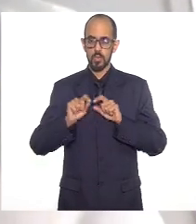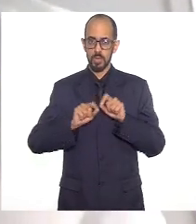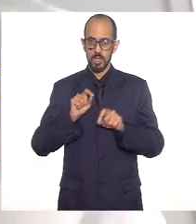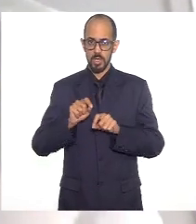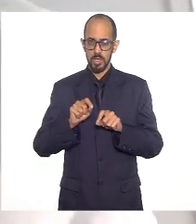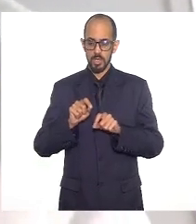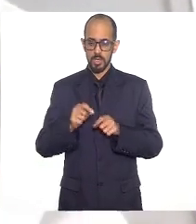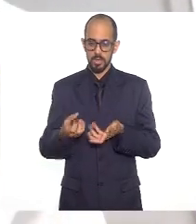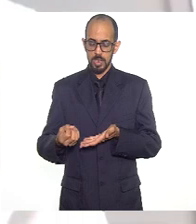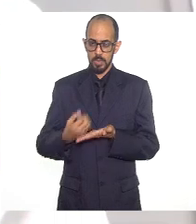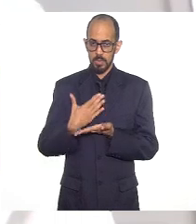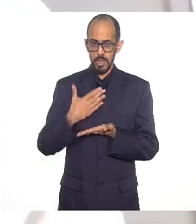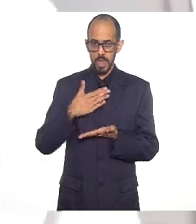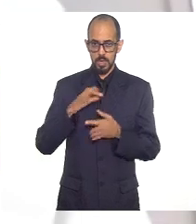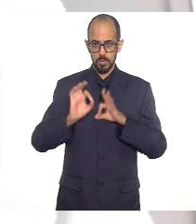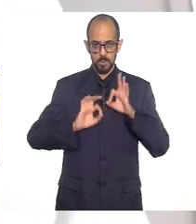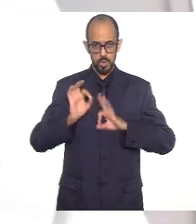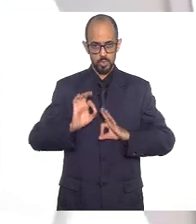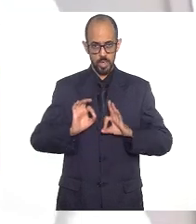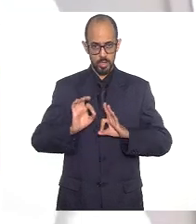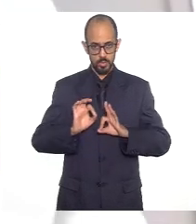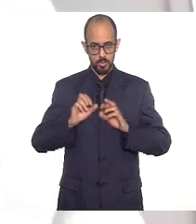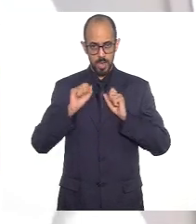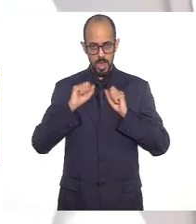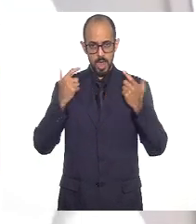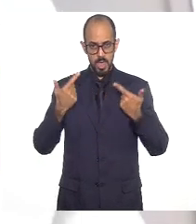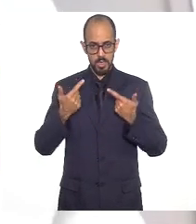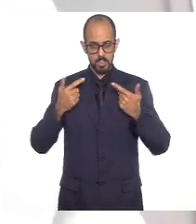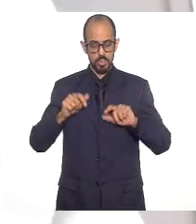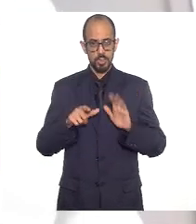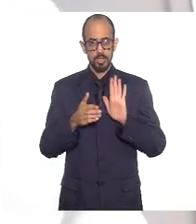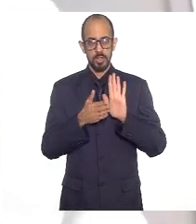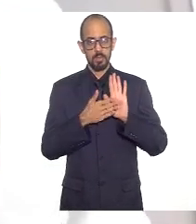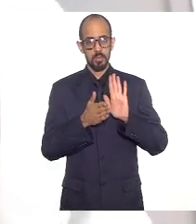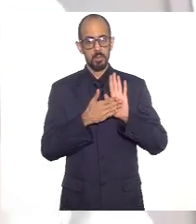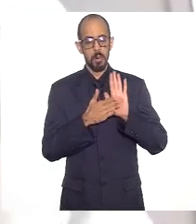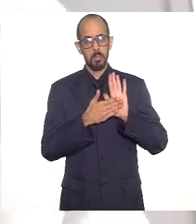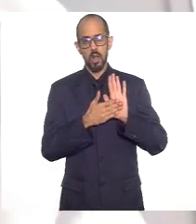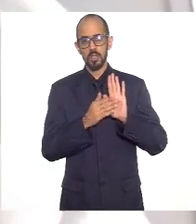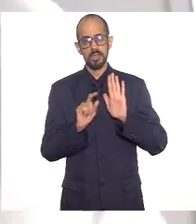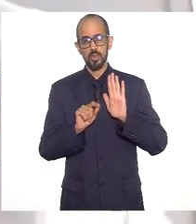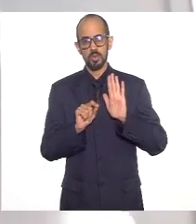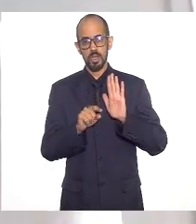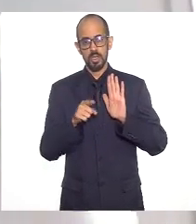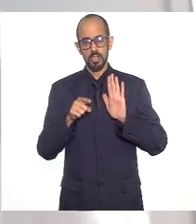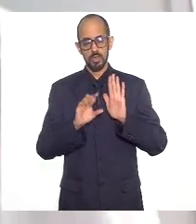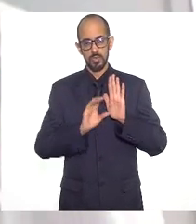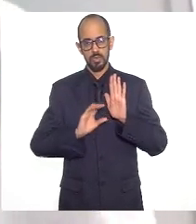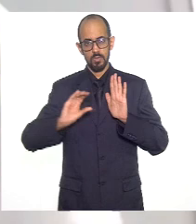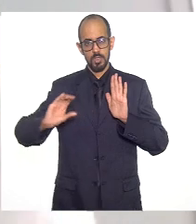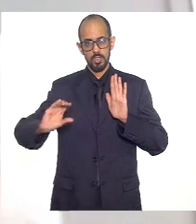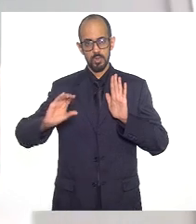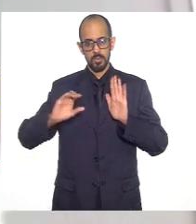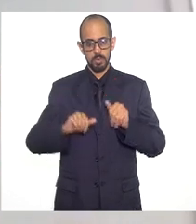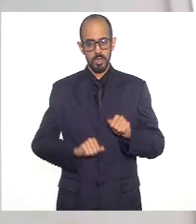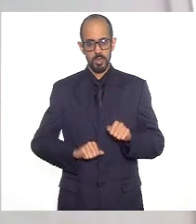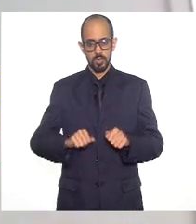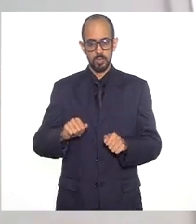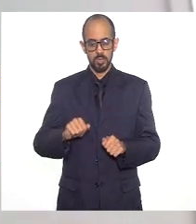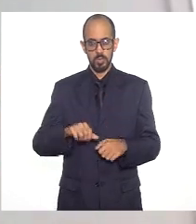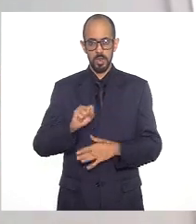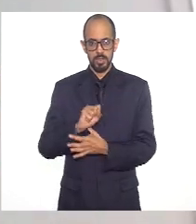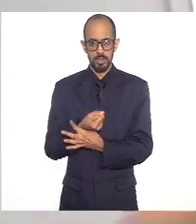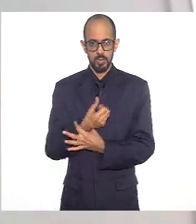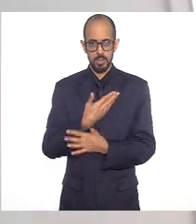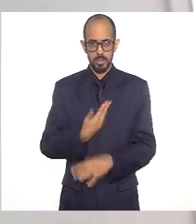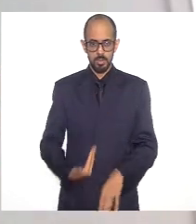para cá um projeto que prevê uma formulação, né, um investimento, um orçamento para a pasta de segurança